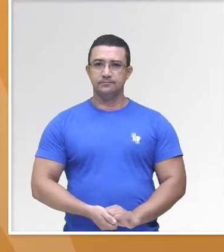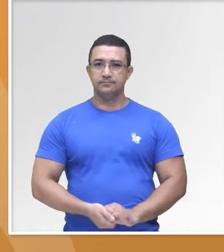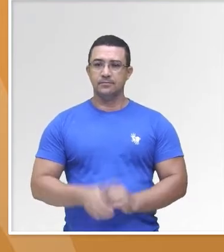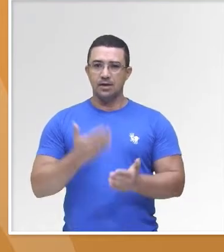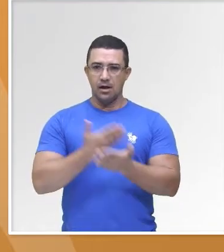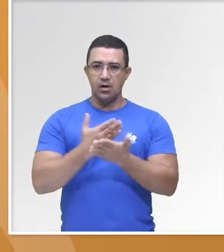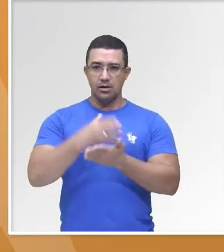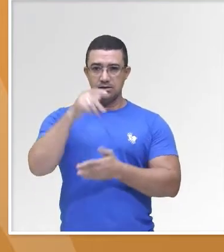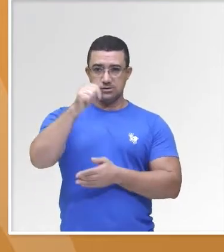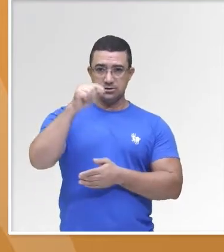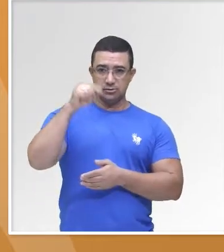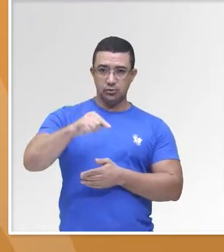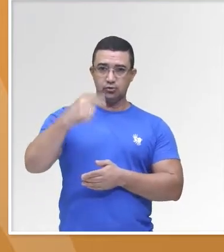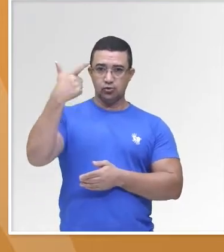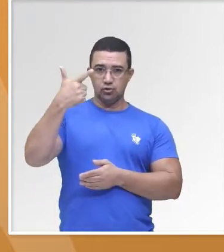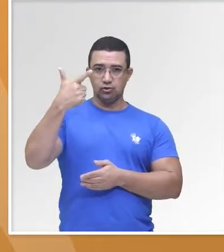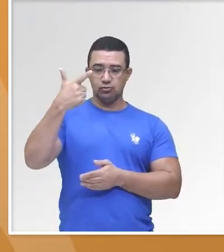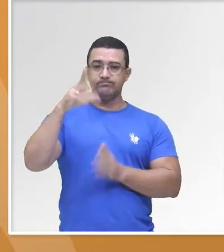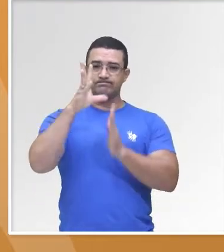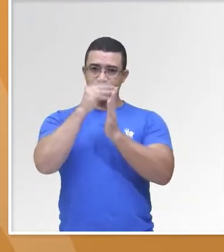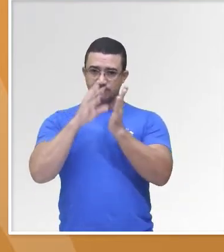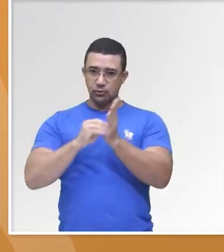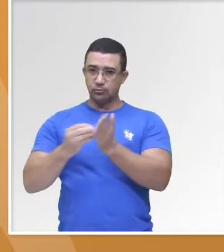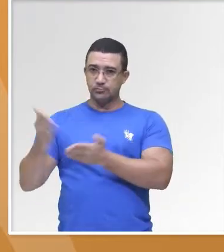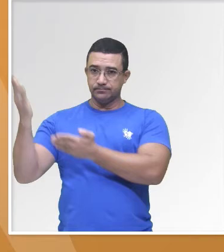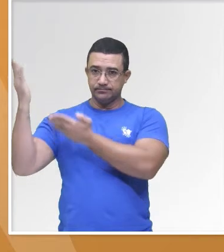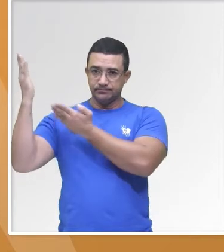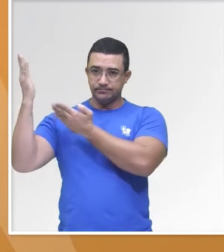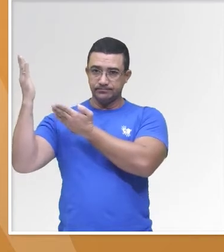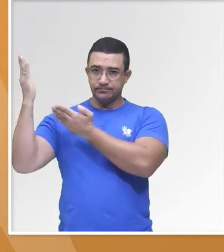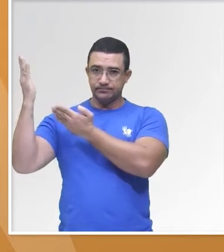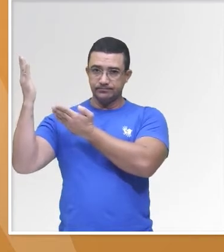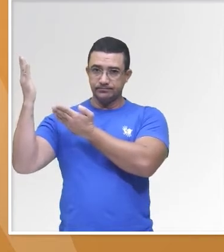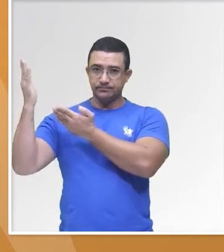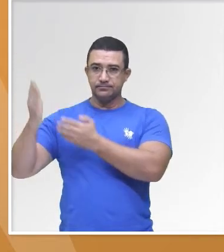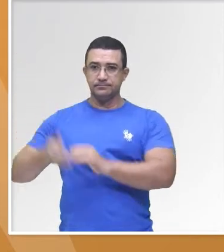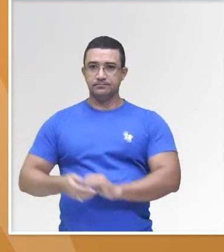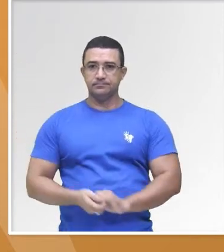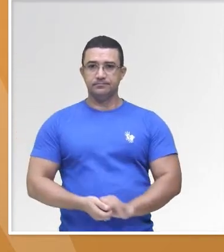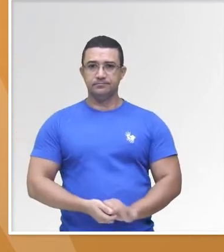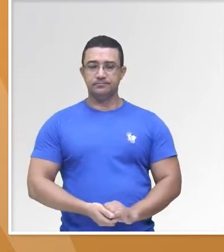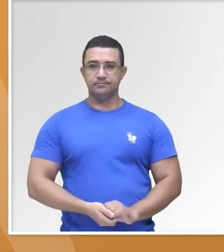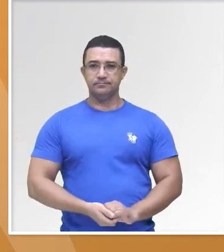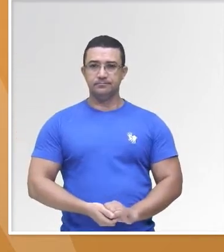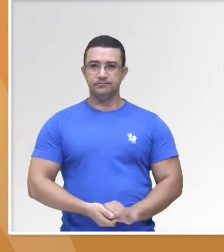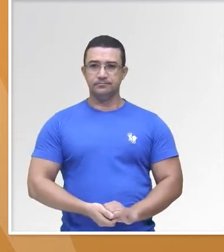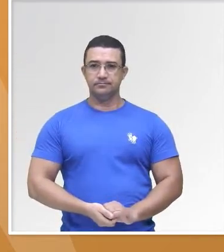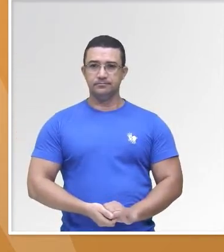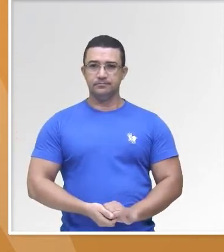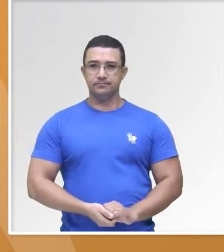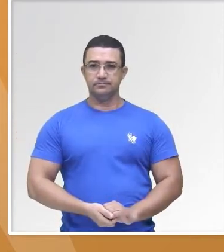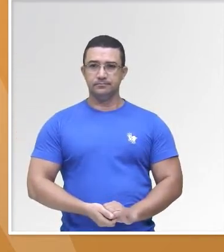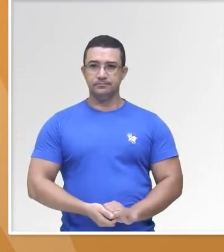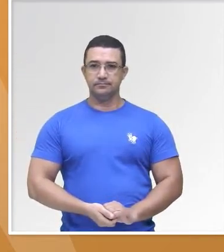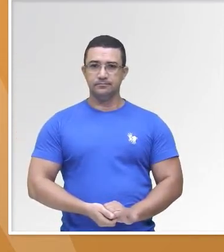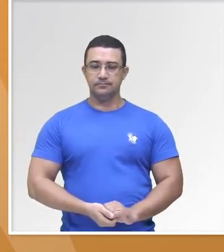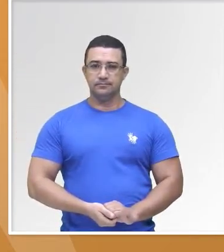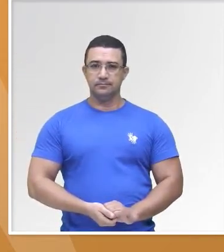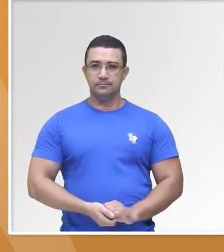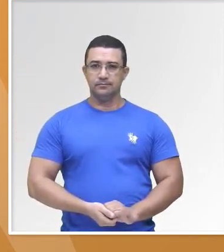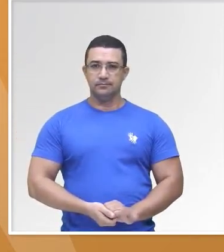Aula 7.2, Conteúdos. Teóricos iluministas, os déspotas